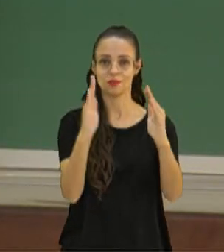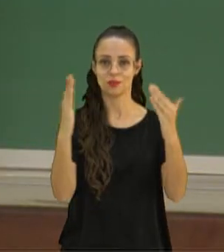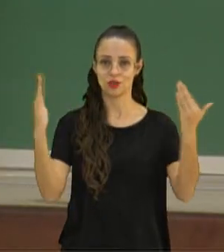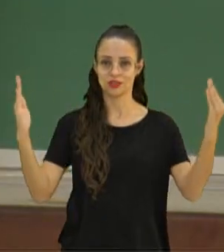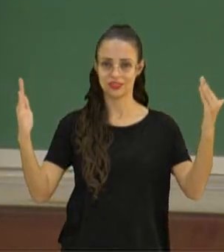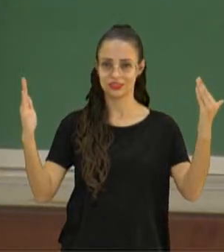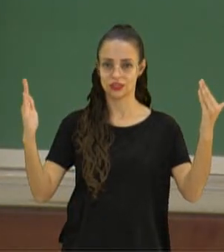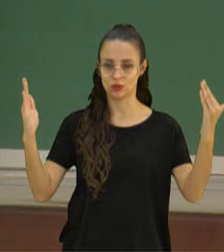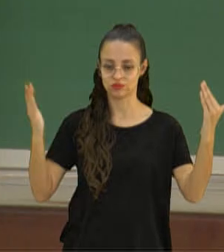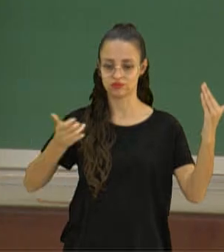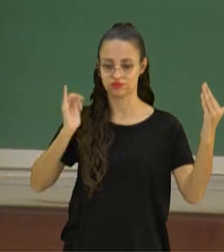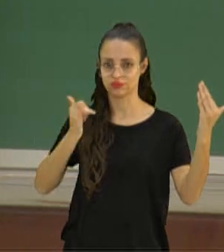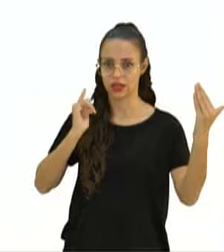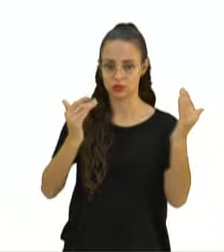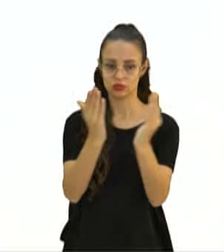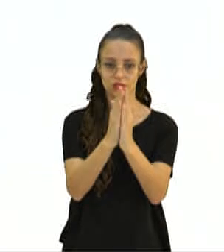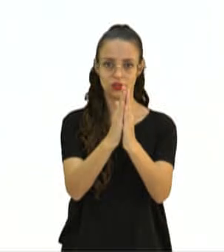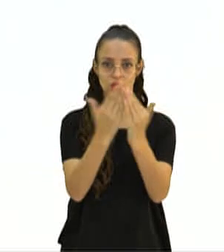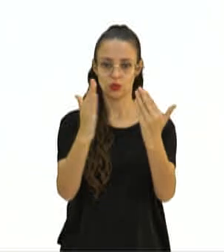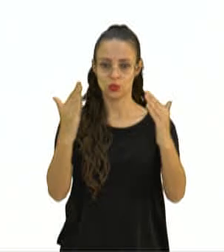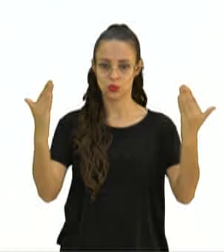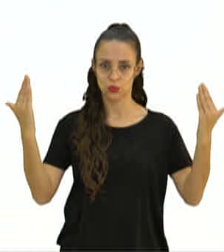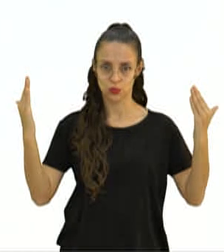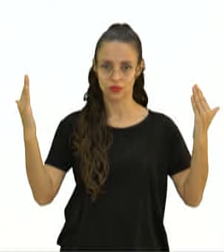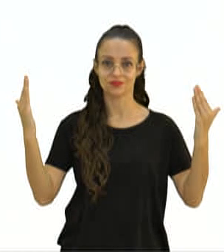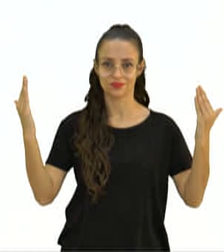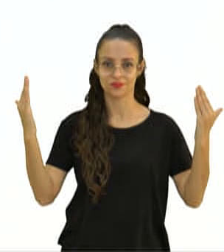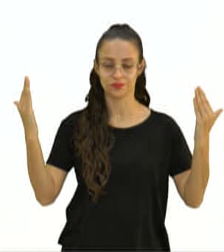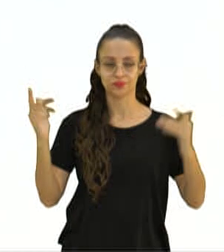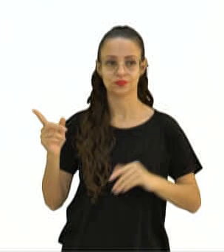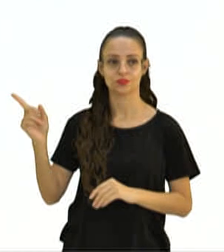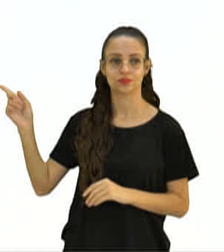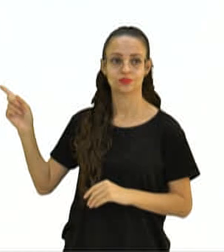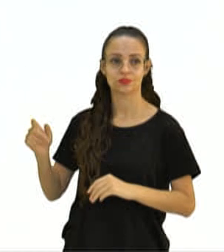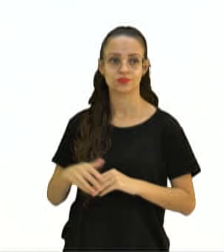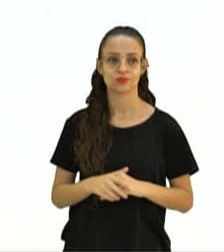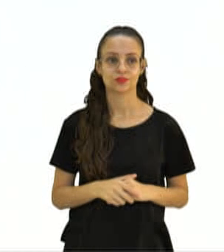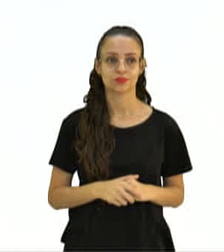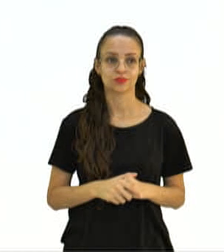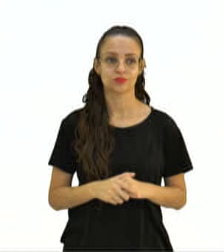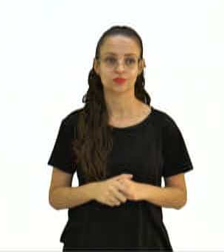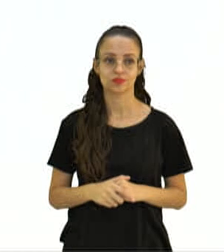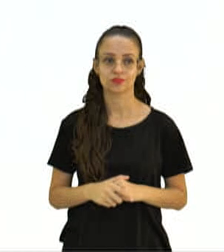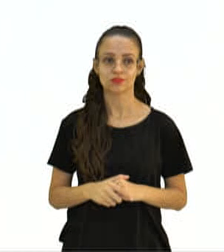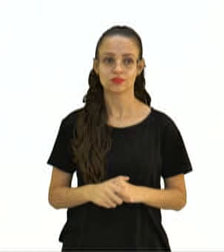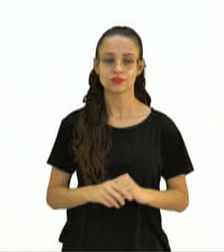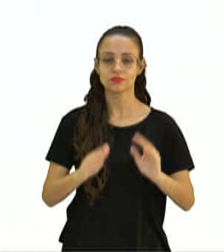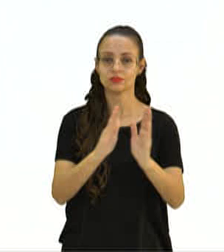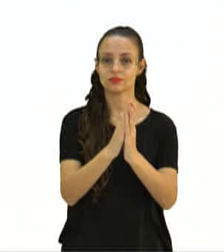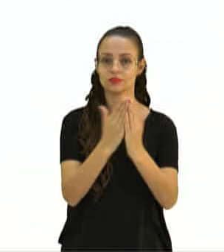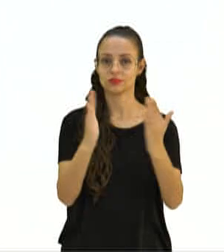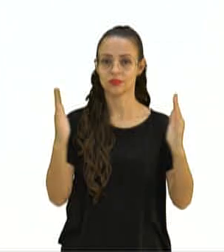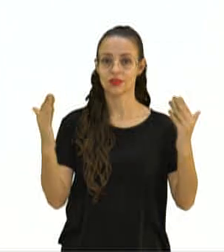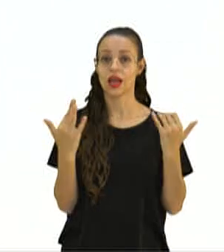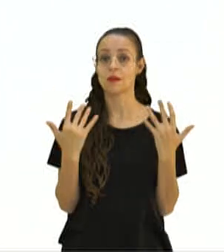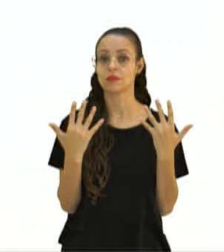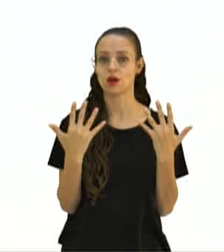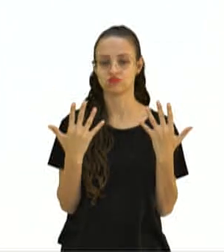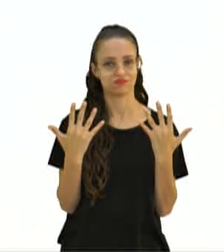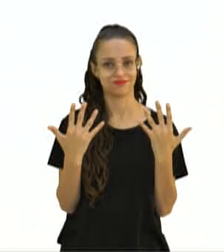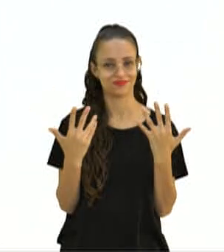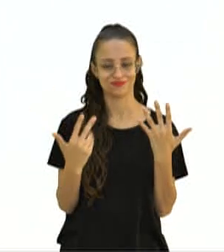jogador narrador utiliza, né? Então, a situação que o jogador narrador fica, então ele fica com as mãos escondidas ali